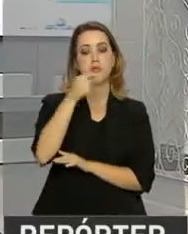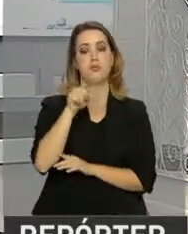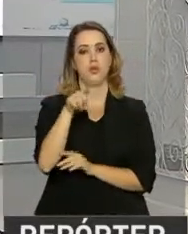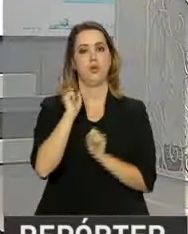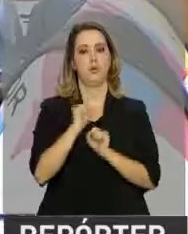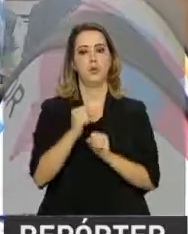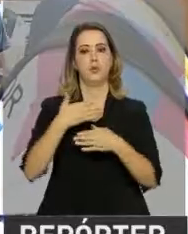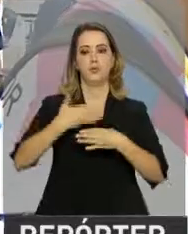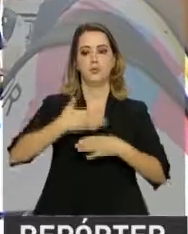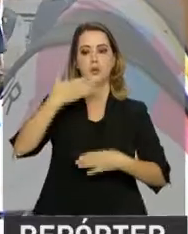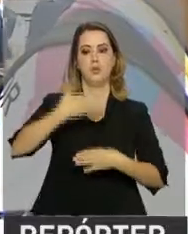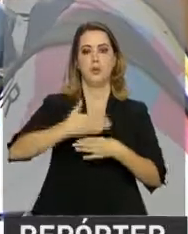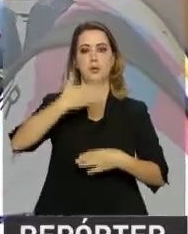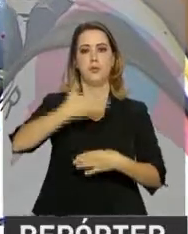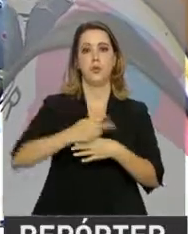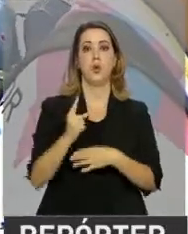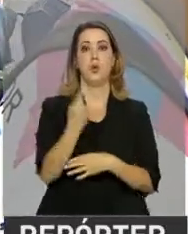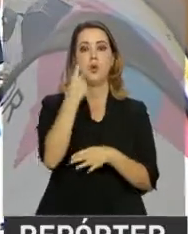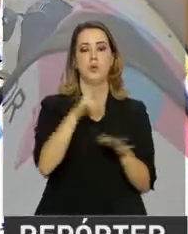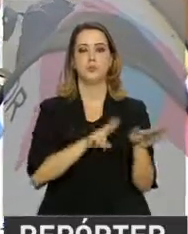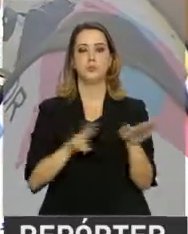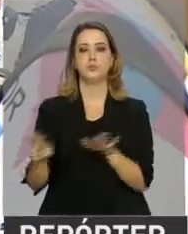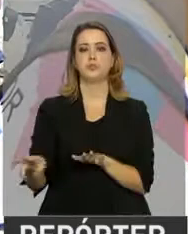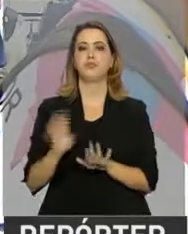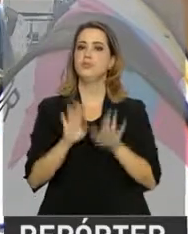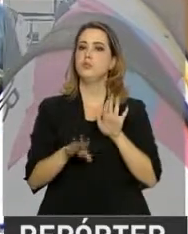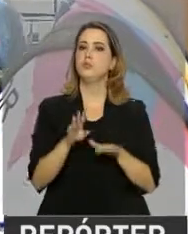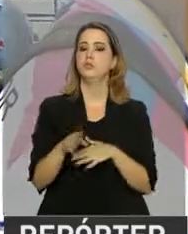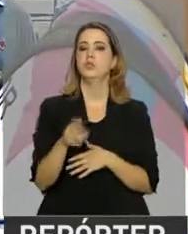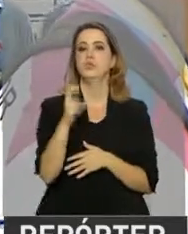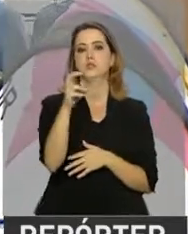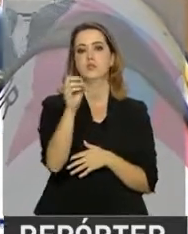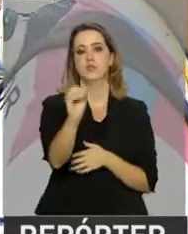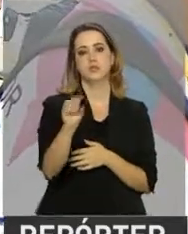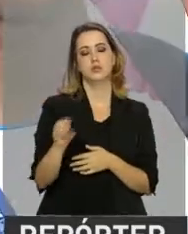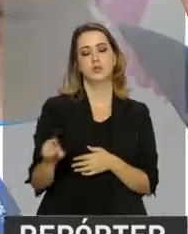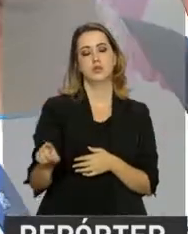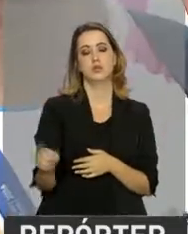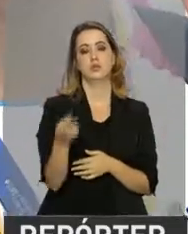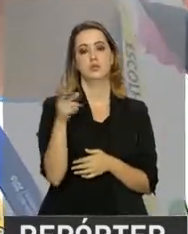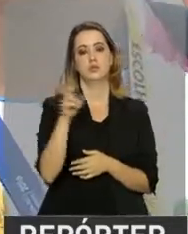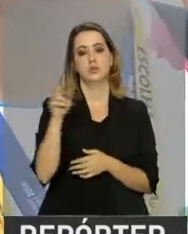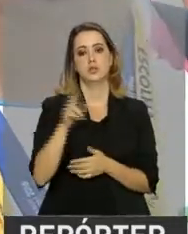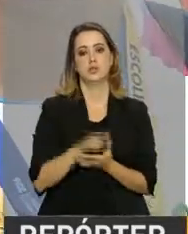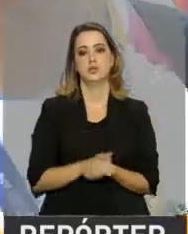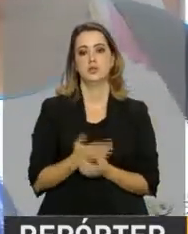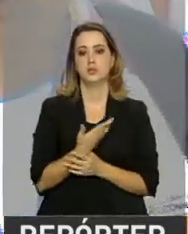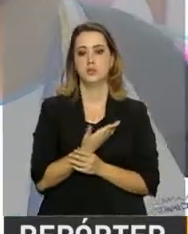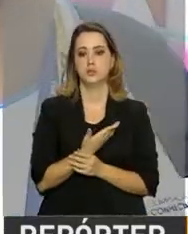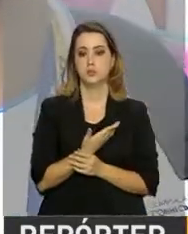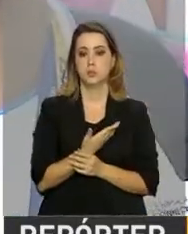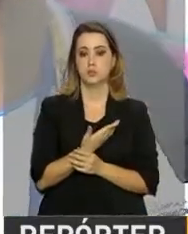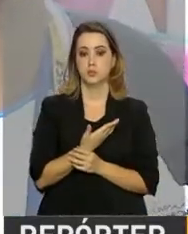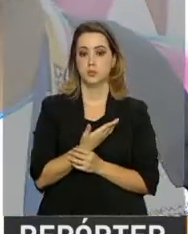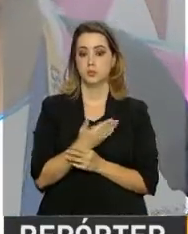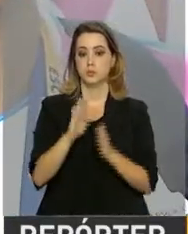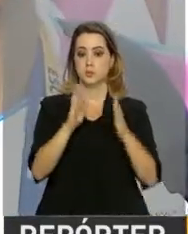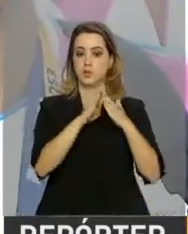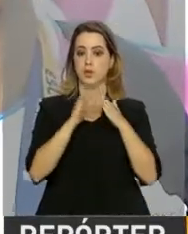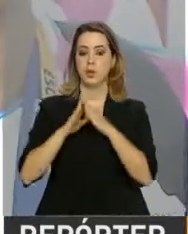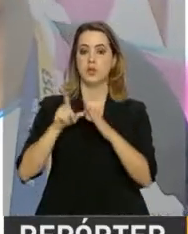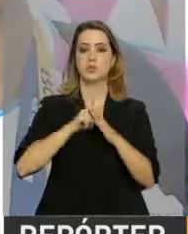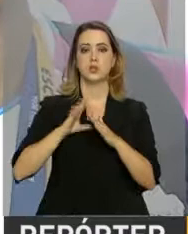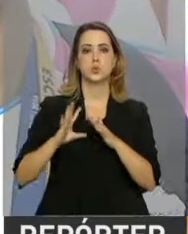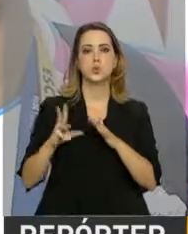ser montado em uma semana ao custo de pouco mais de 50 mil reais a casa foi toda projeto toda projetada também com a sensibilidade